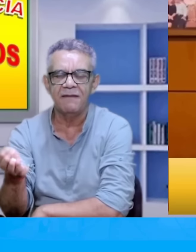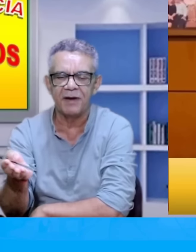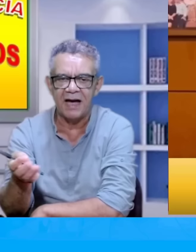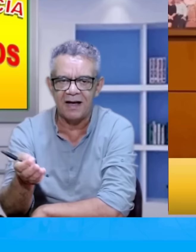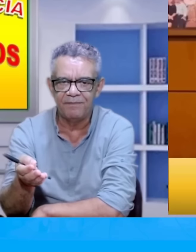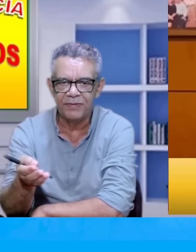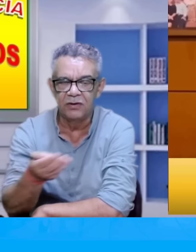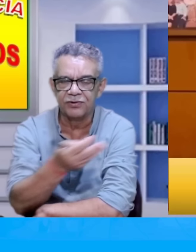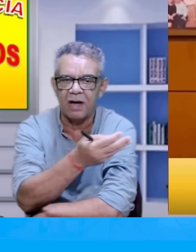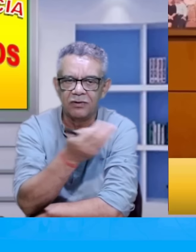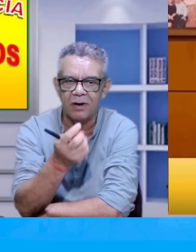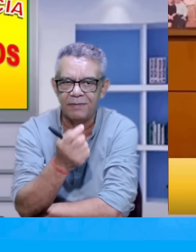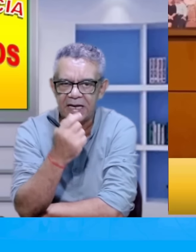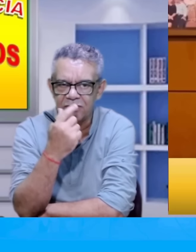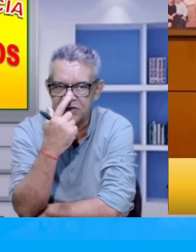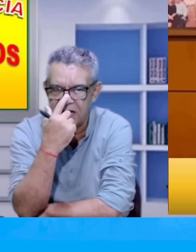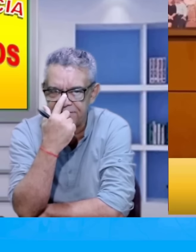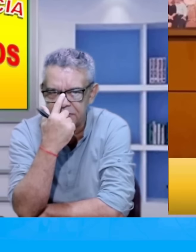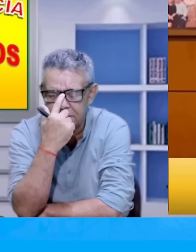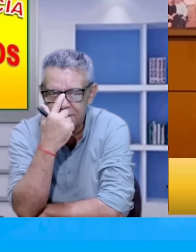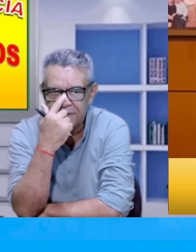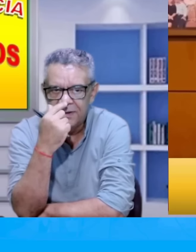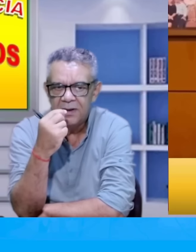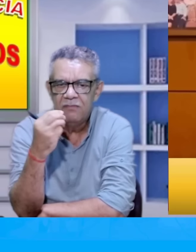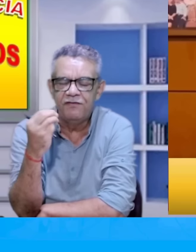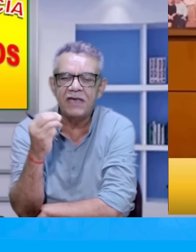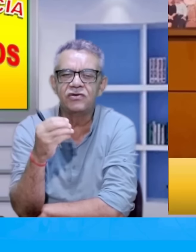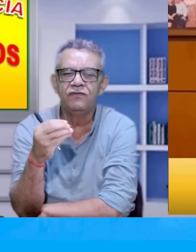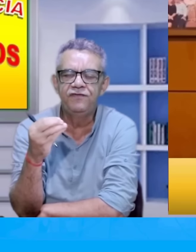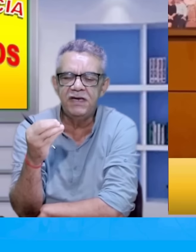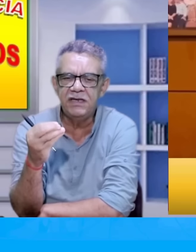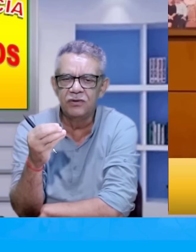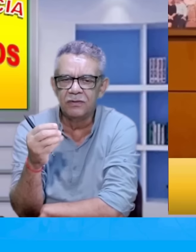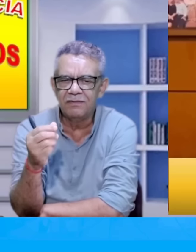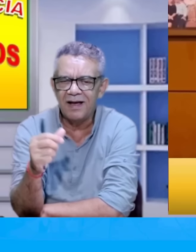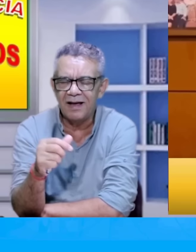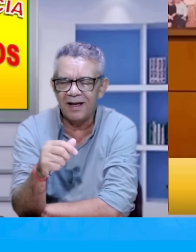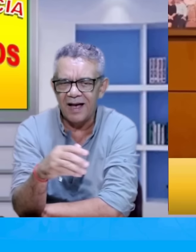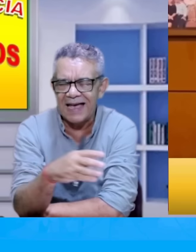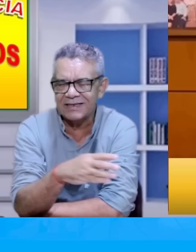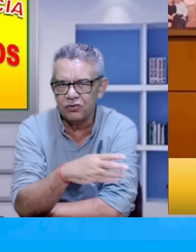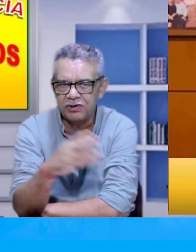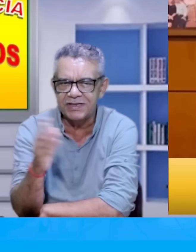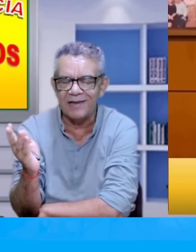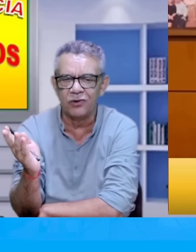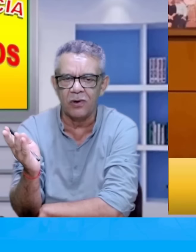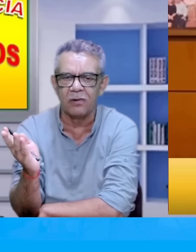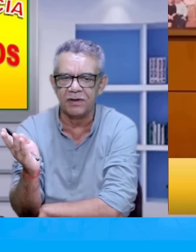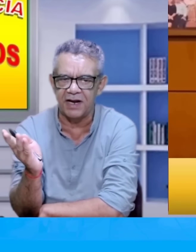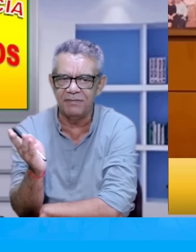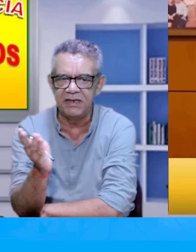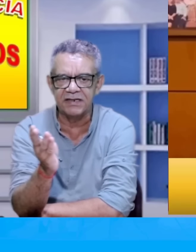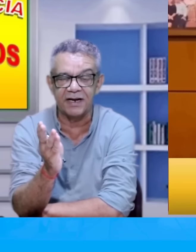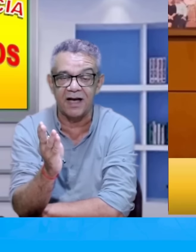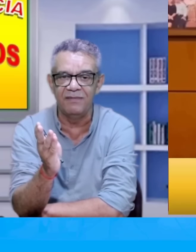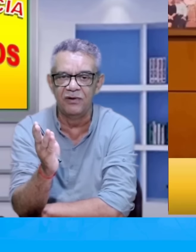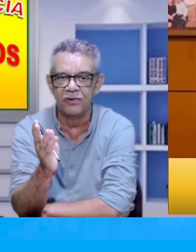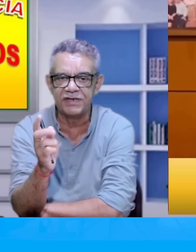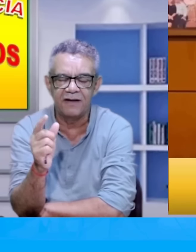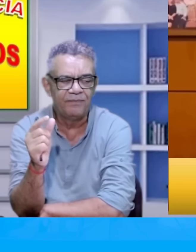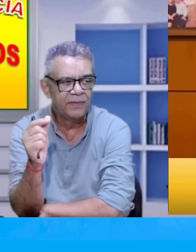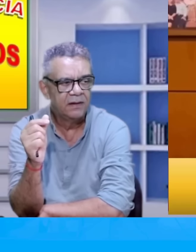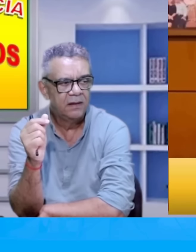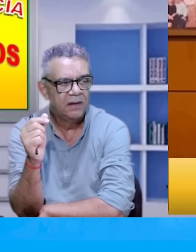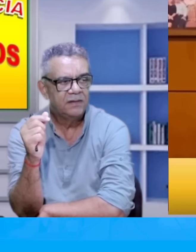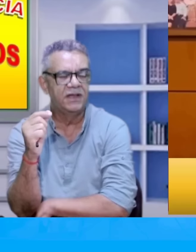devem lembrar que o tal do Roberto Jefferson fez um vídeo assustador contra a ministra Carmen